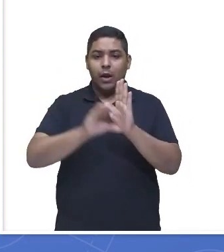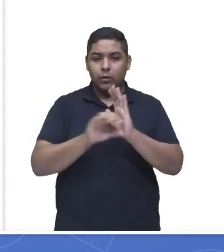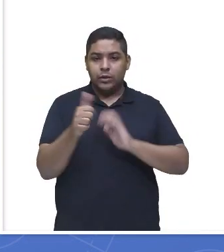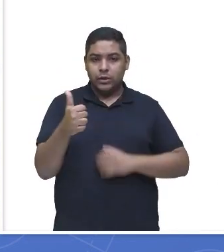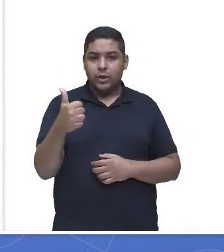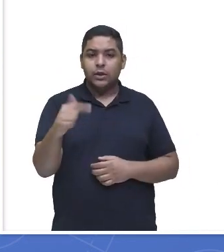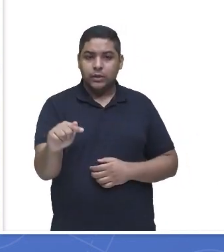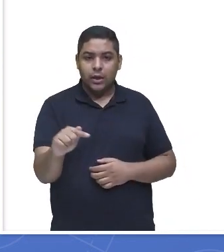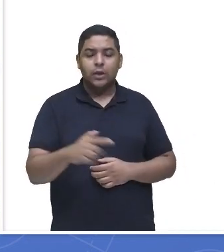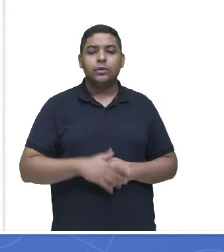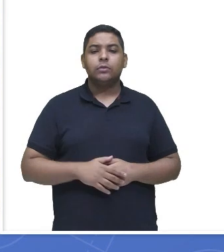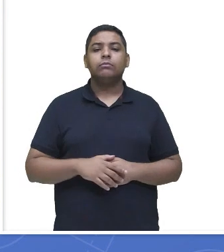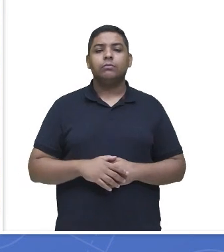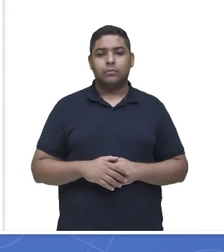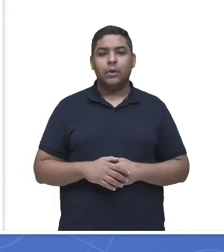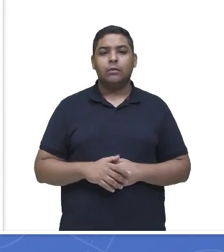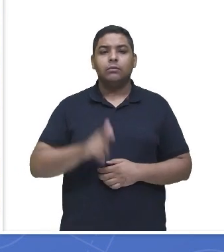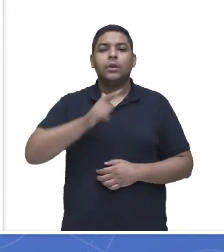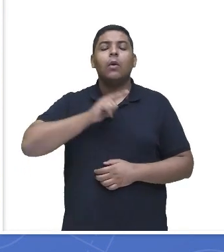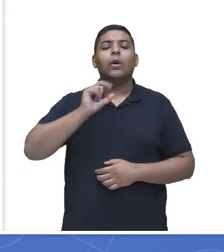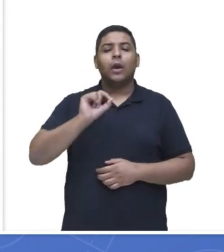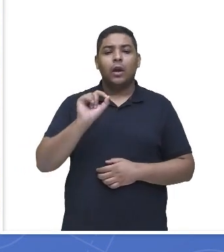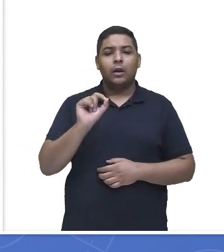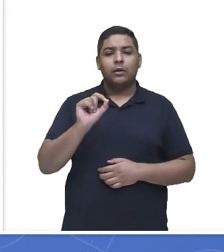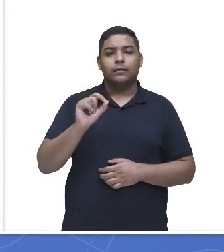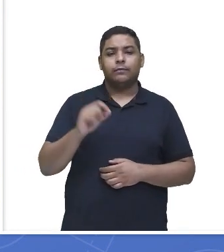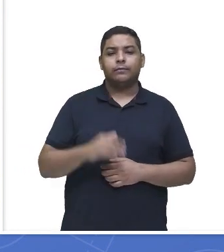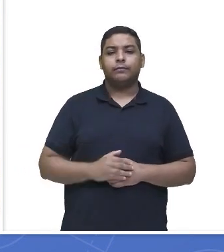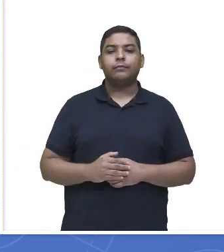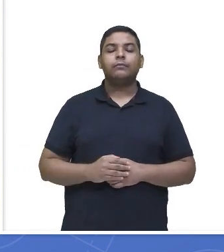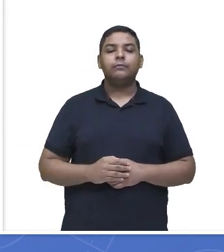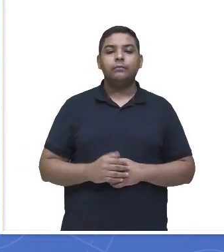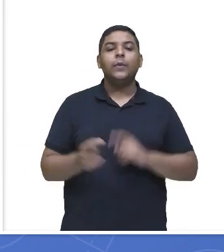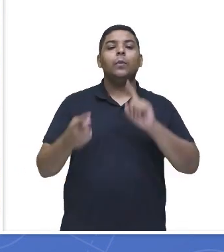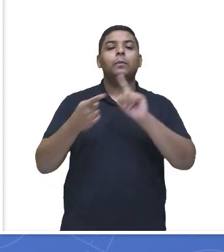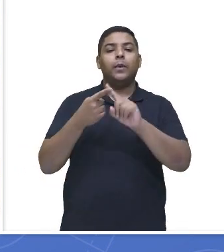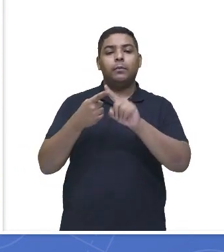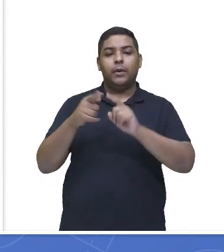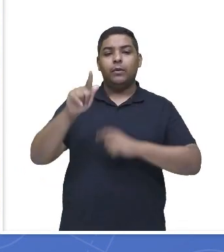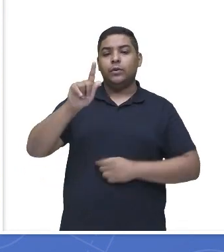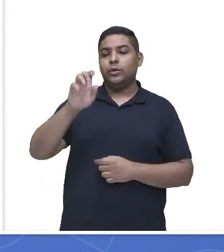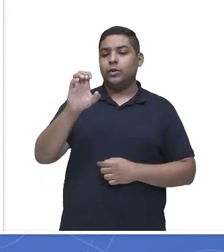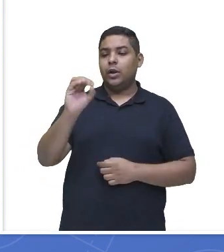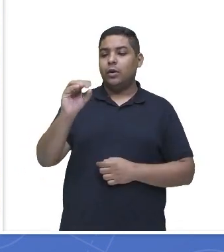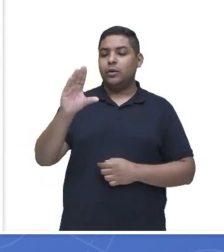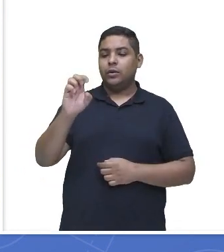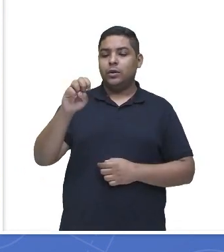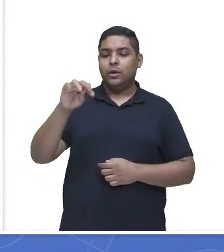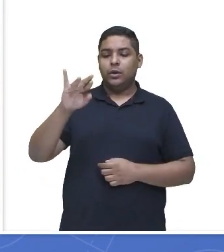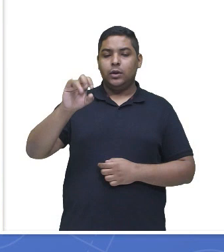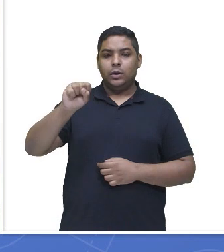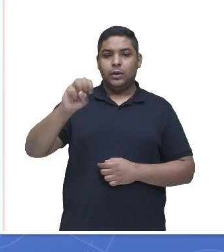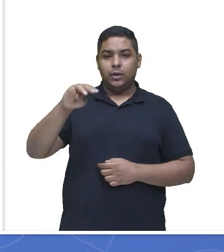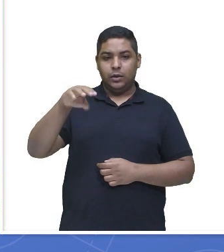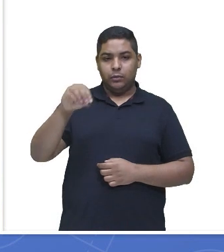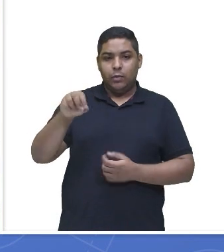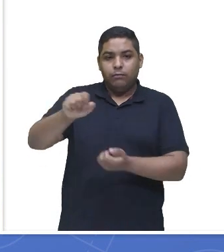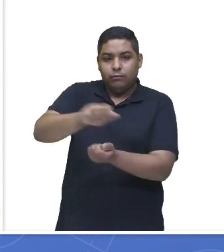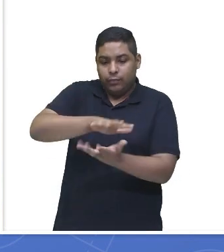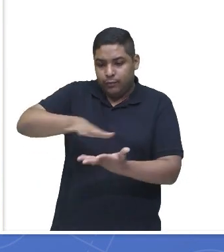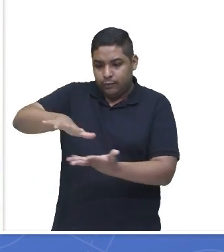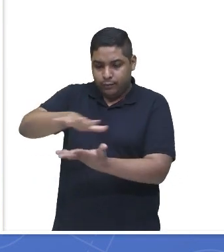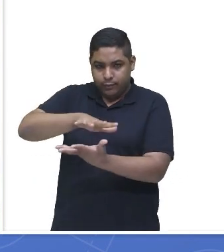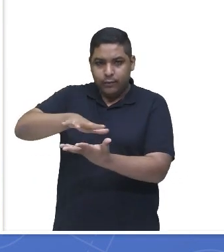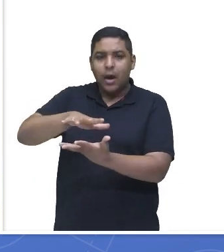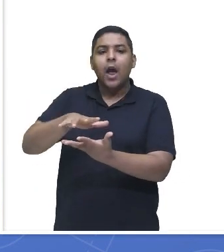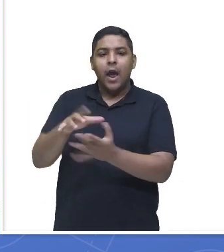o geocentrismo, né? Nós vamos sair do geocentrismo, daquele universo fechado, daquele universo finito,